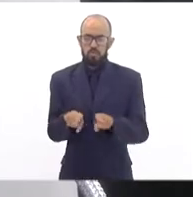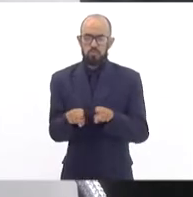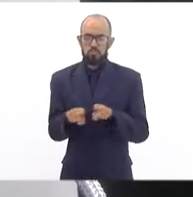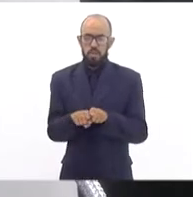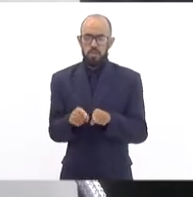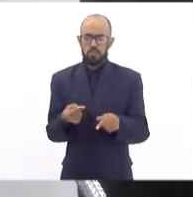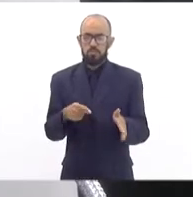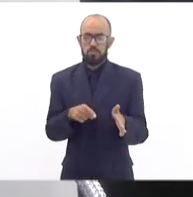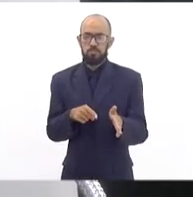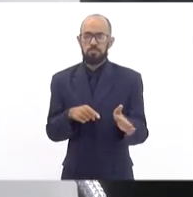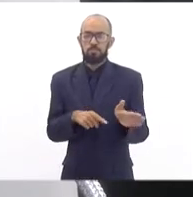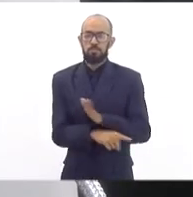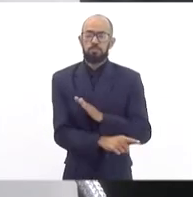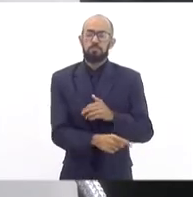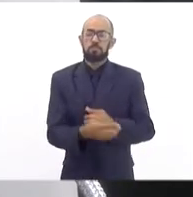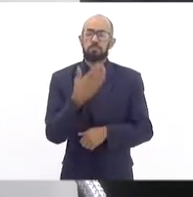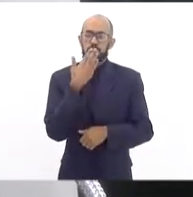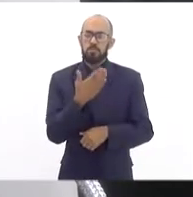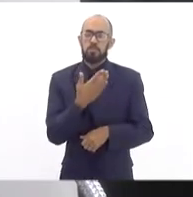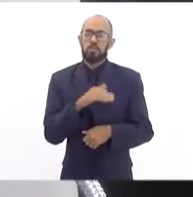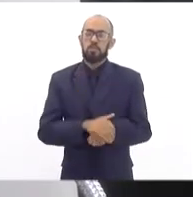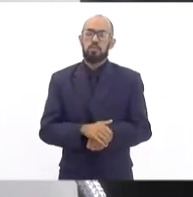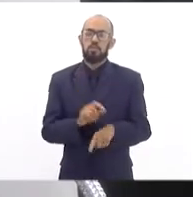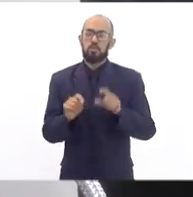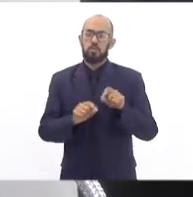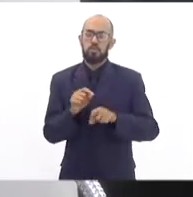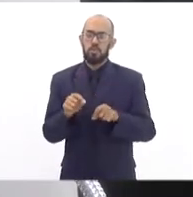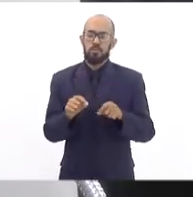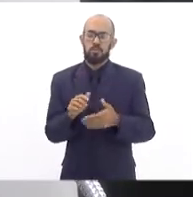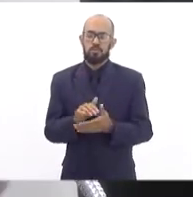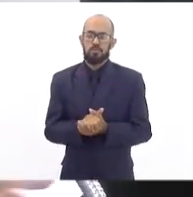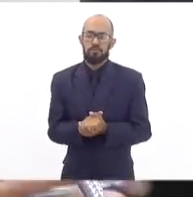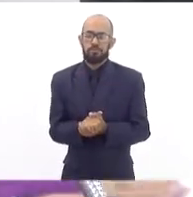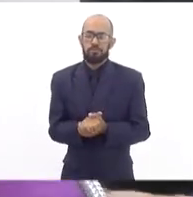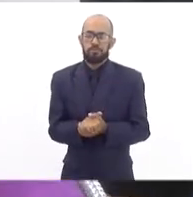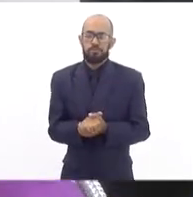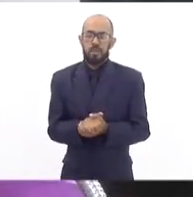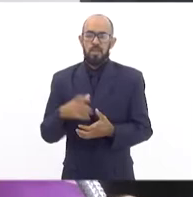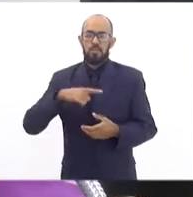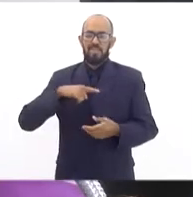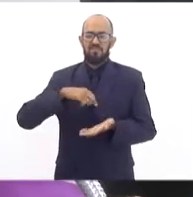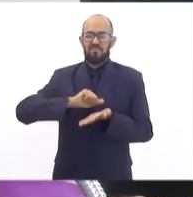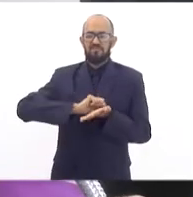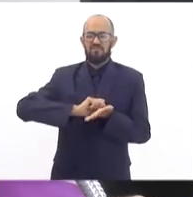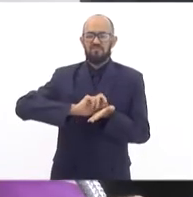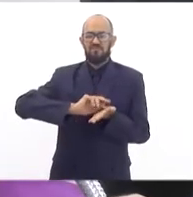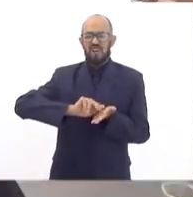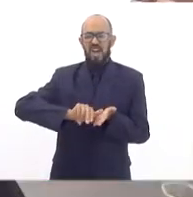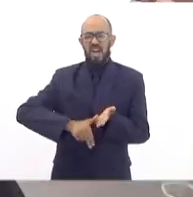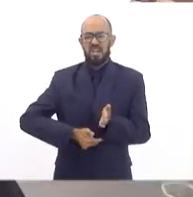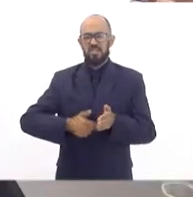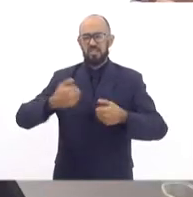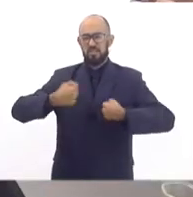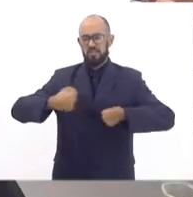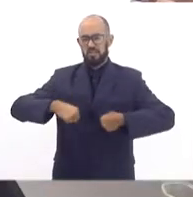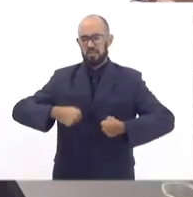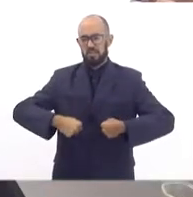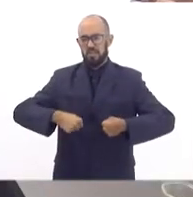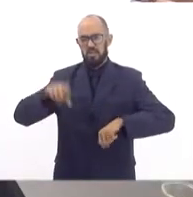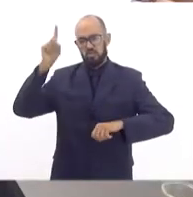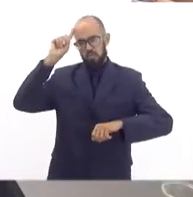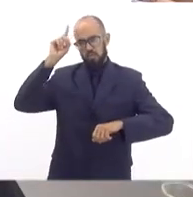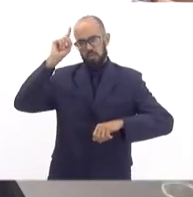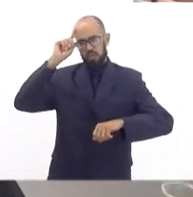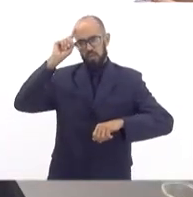pediram para ser feito aqui, né, já que são tantas as demandas que a população enfrenta no dia a dia, ela pergunta: